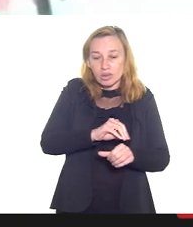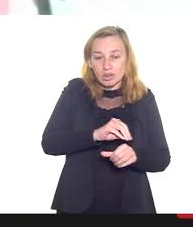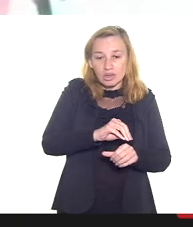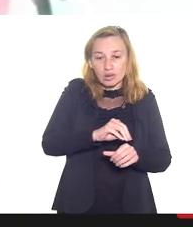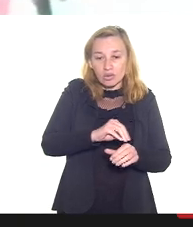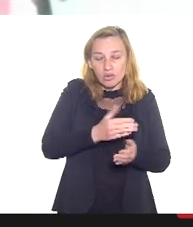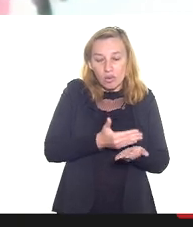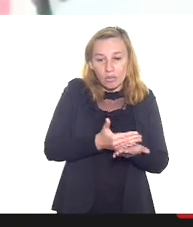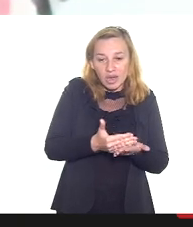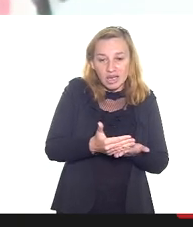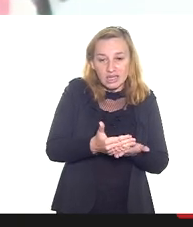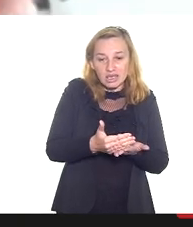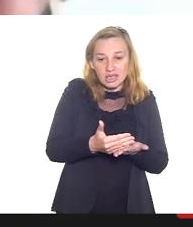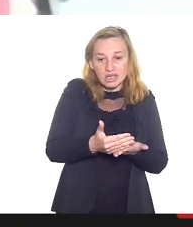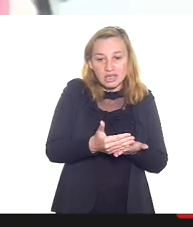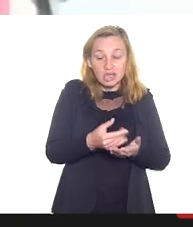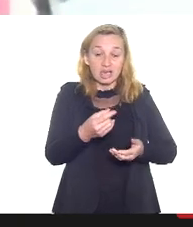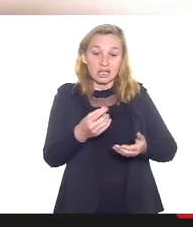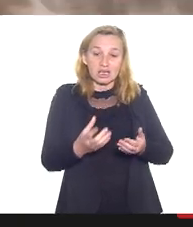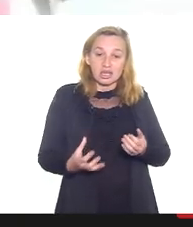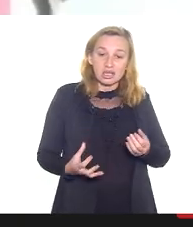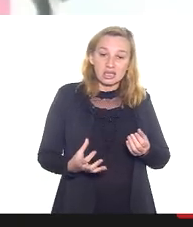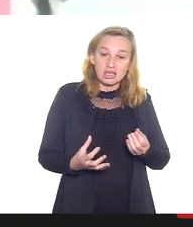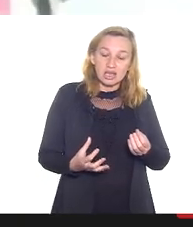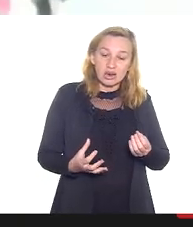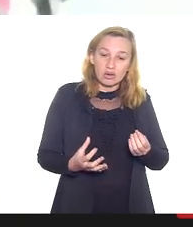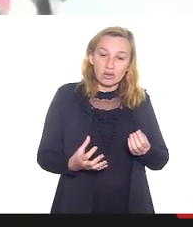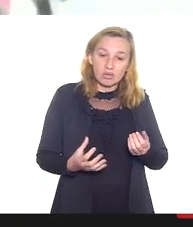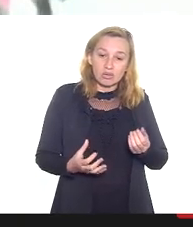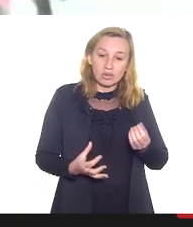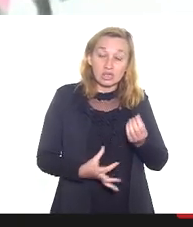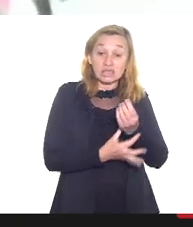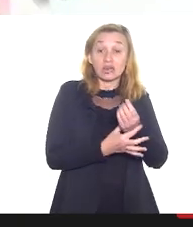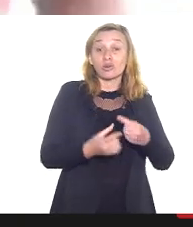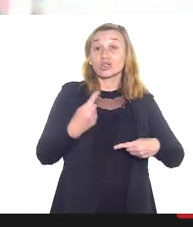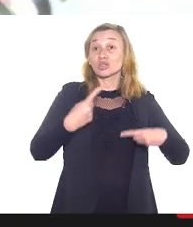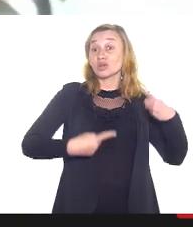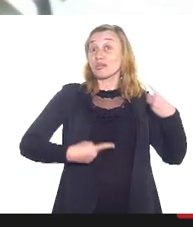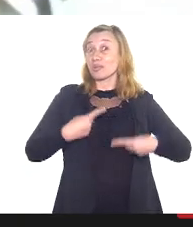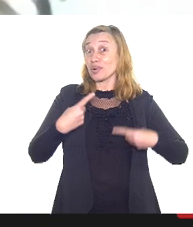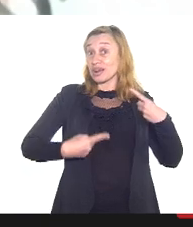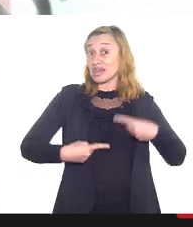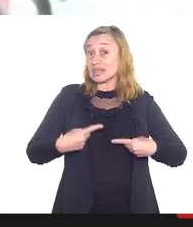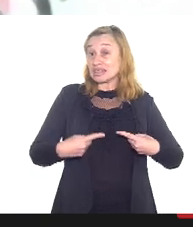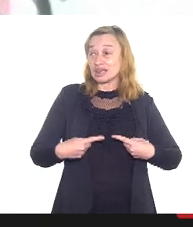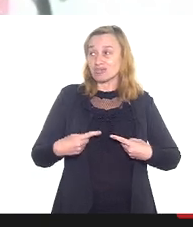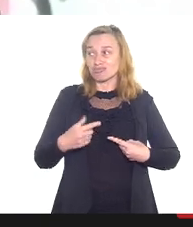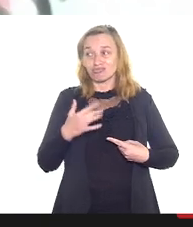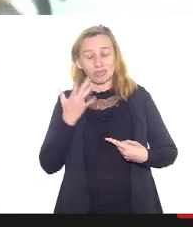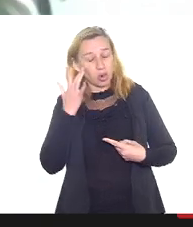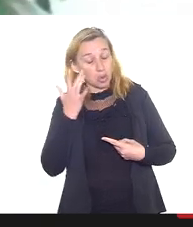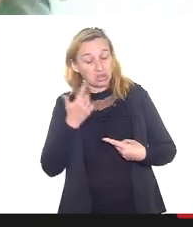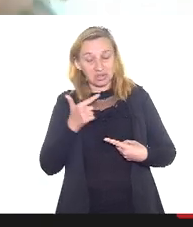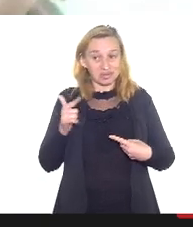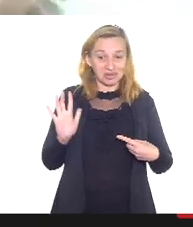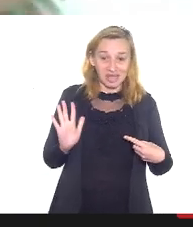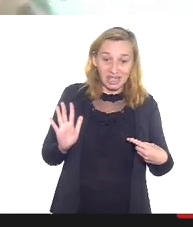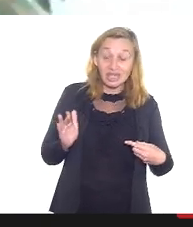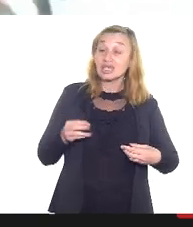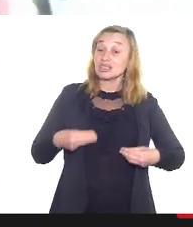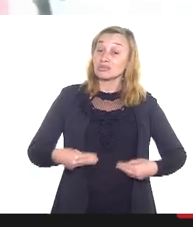braço nas políticas, se é que existem políticas, nas políticas do Ministério